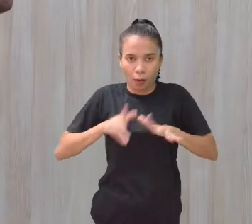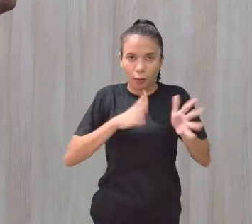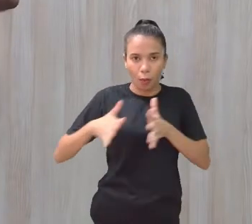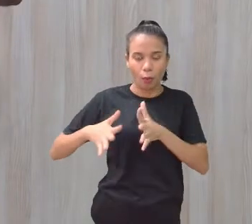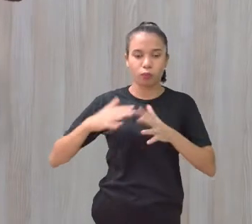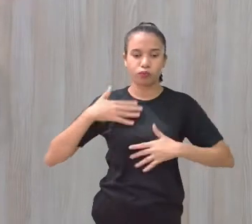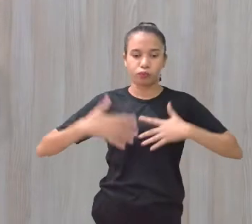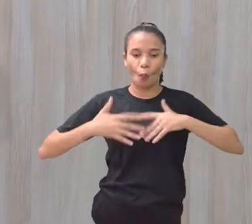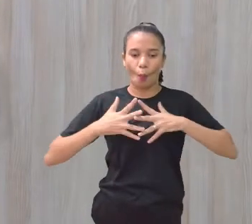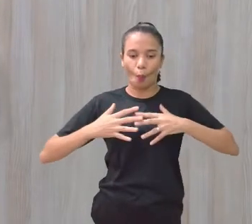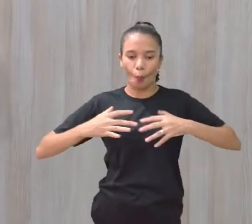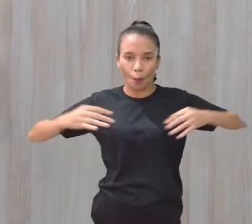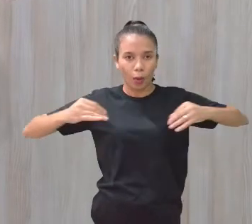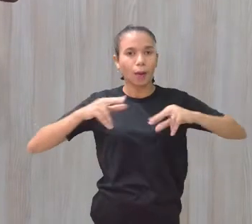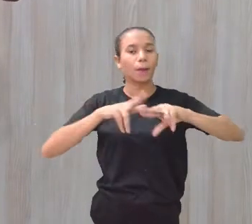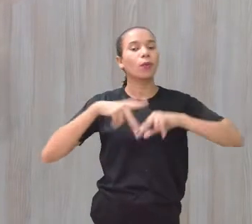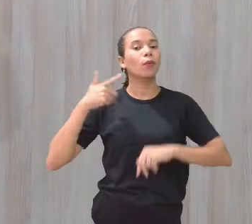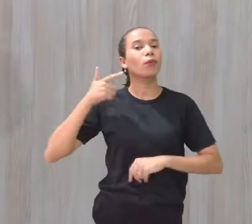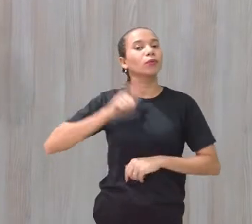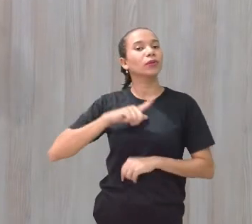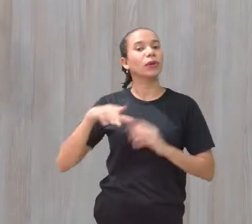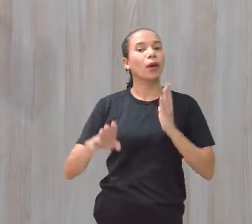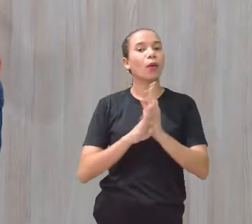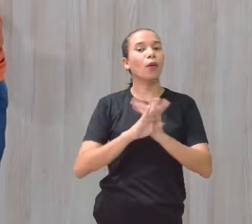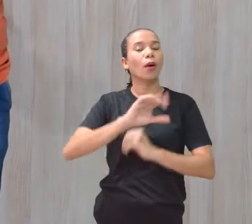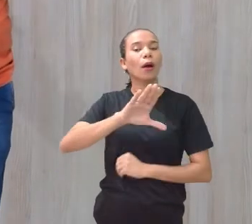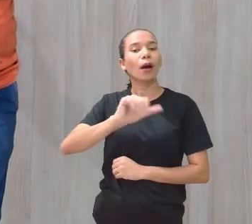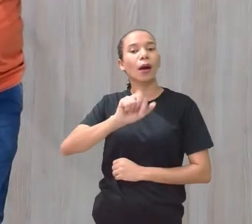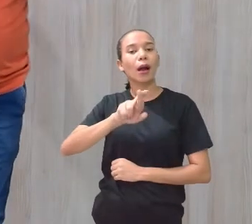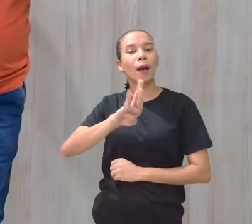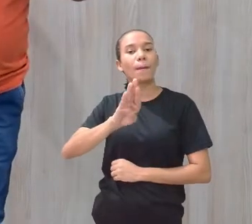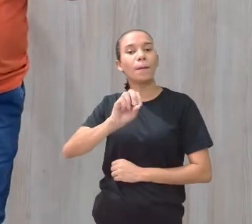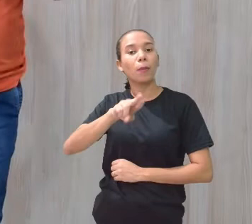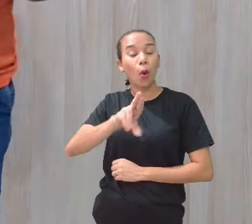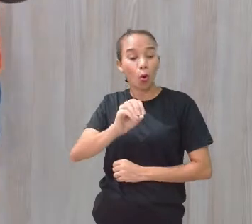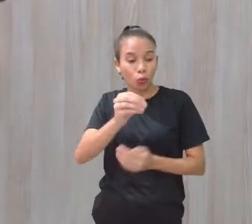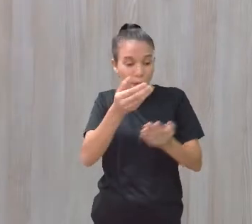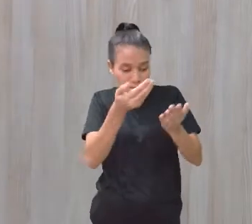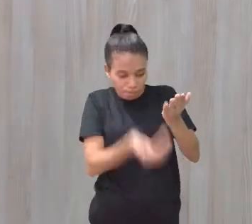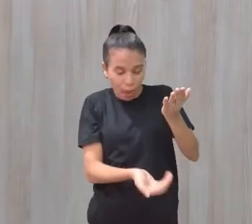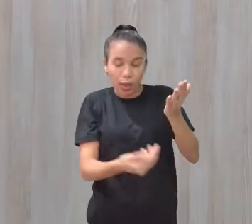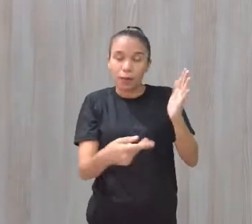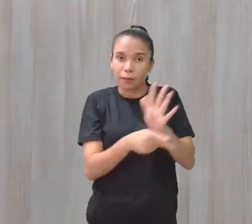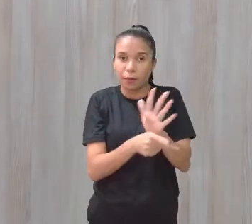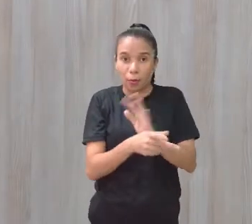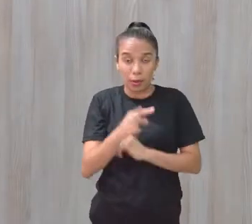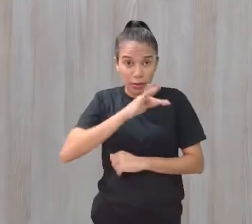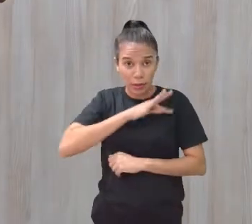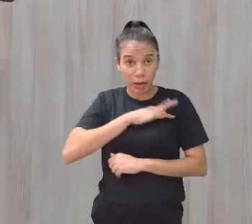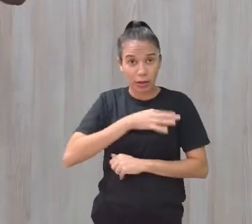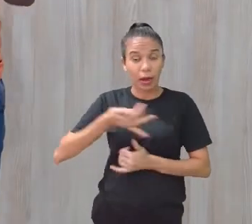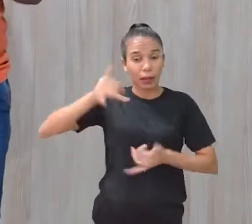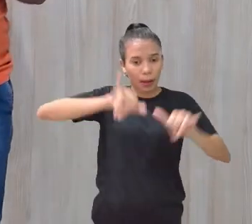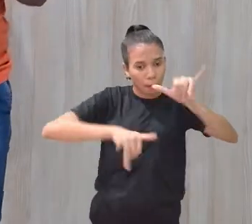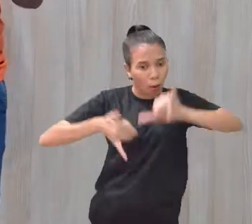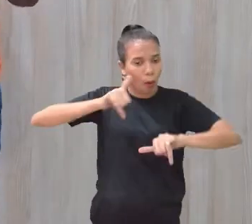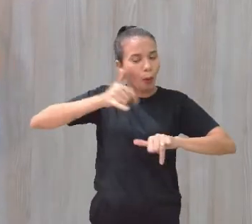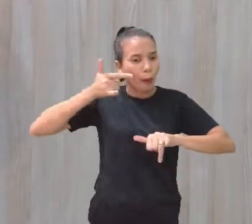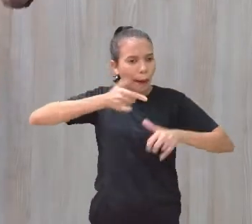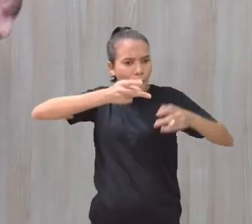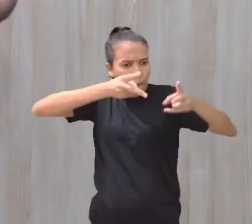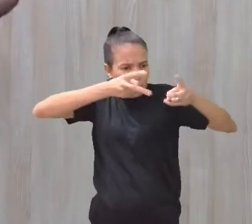decomposição. Então, pela quantidade de carbono perdido, em técnicas de laboratório, o pessoal